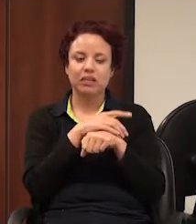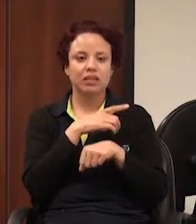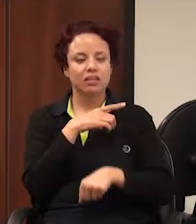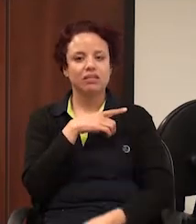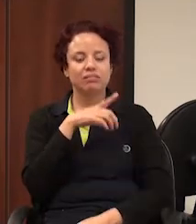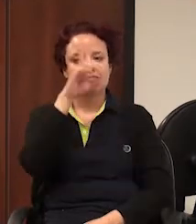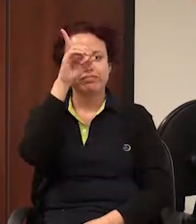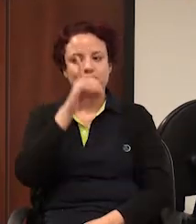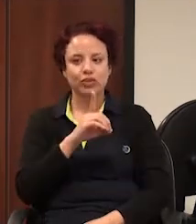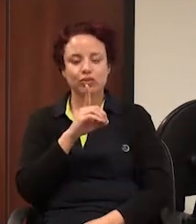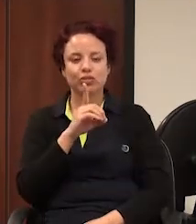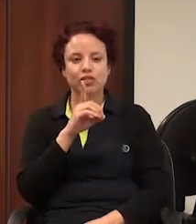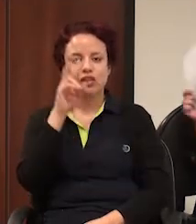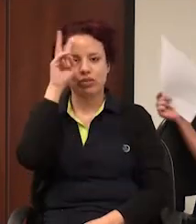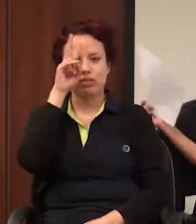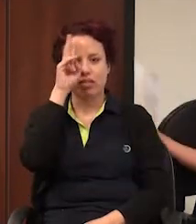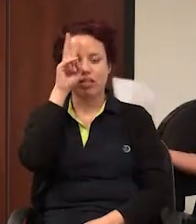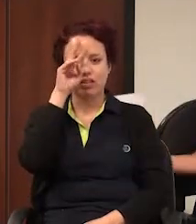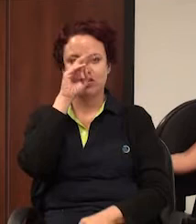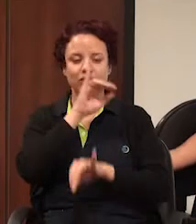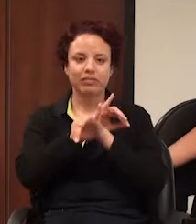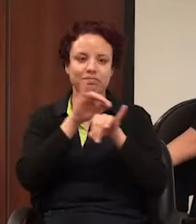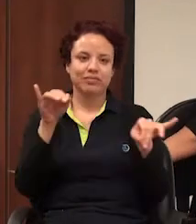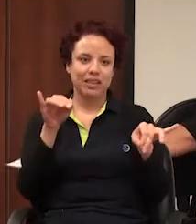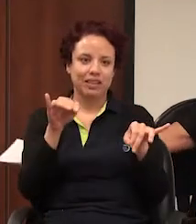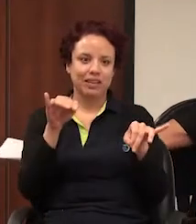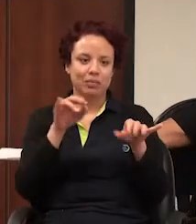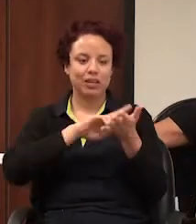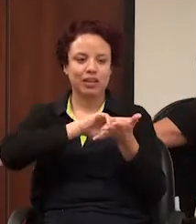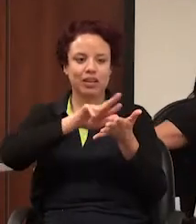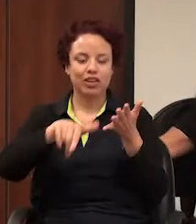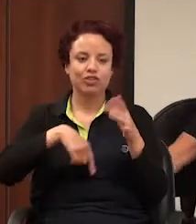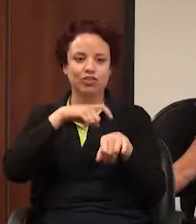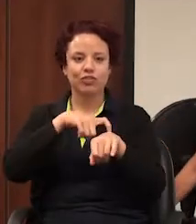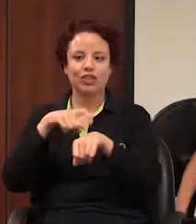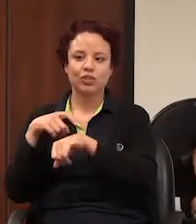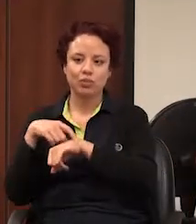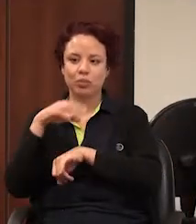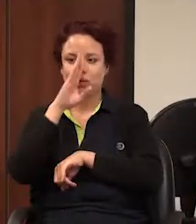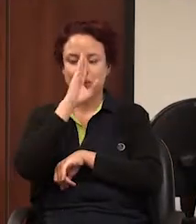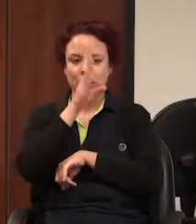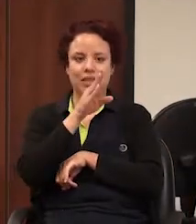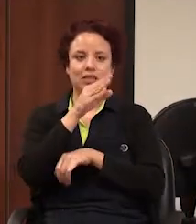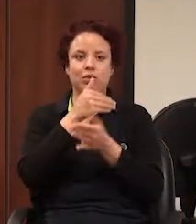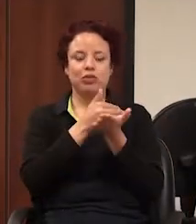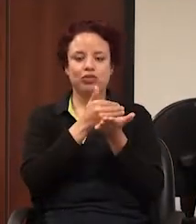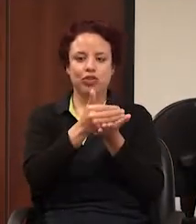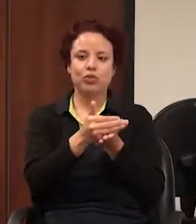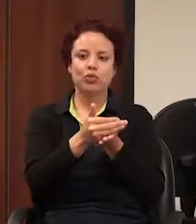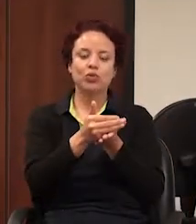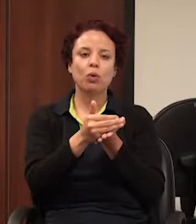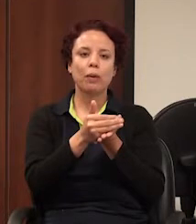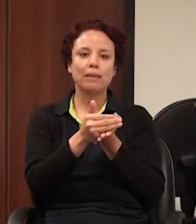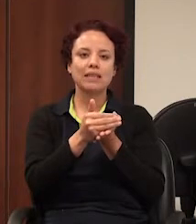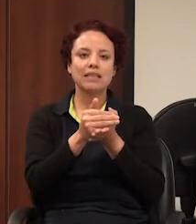aqui de fazer um resgate histórico dos diversos momentos aí que principalmente começamos a dar